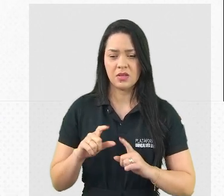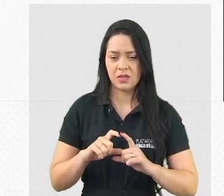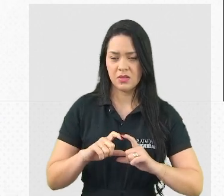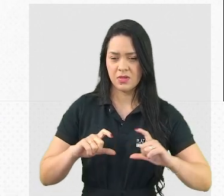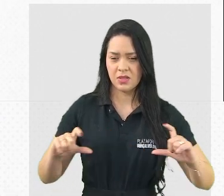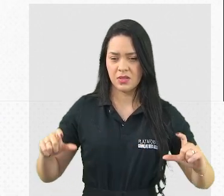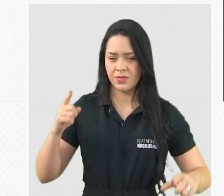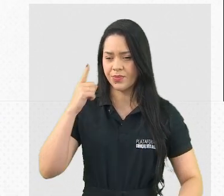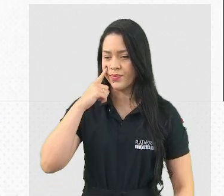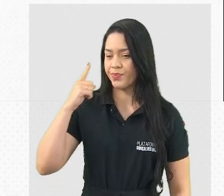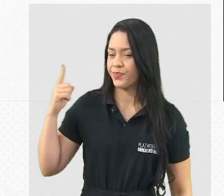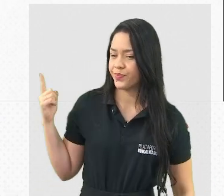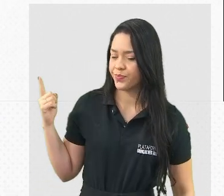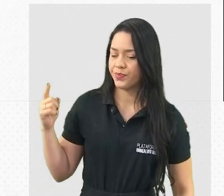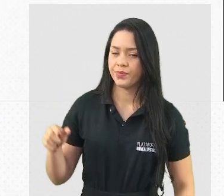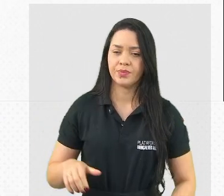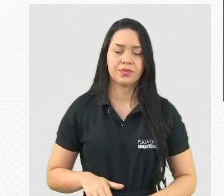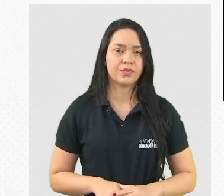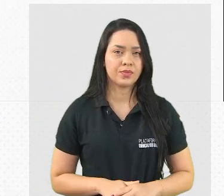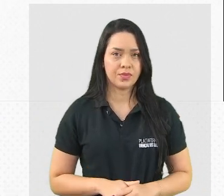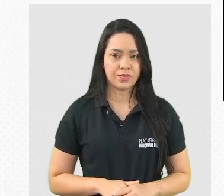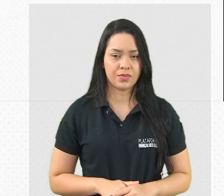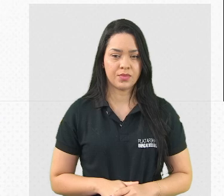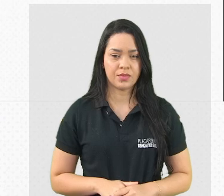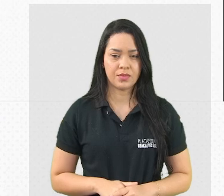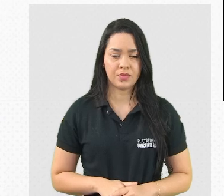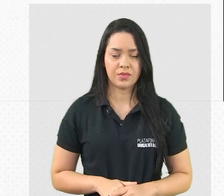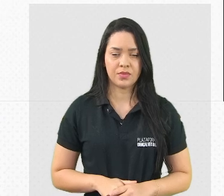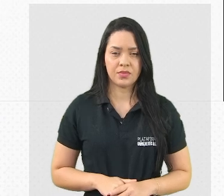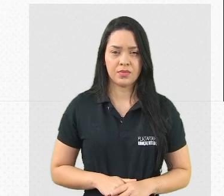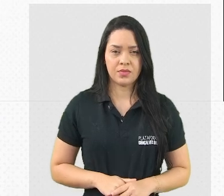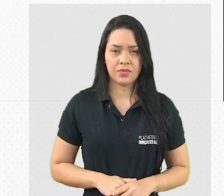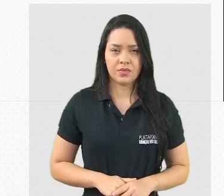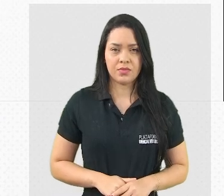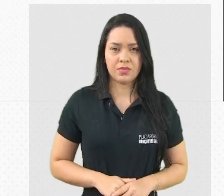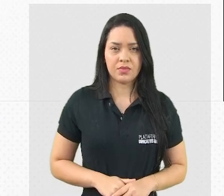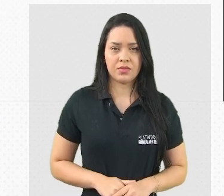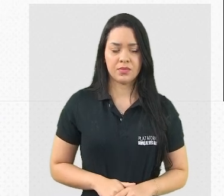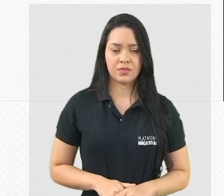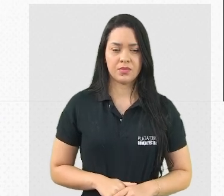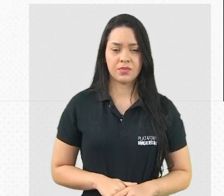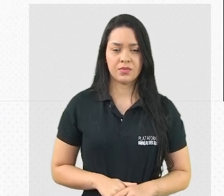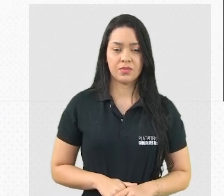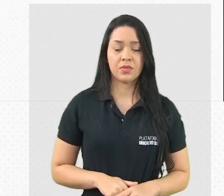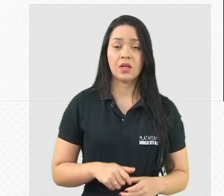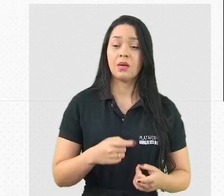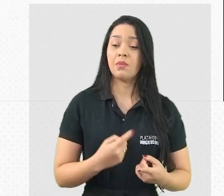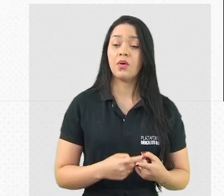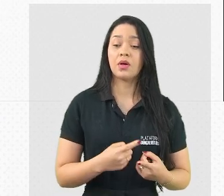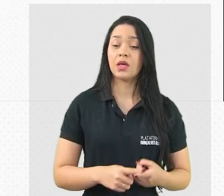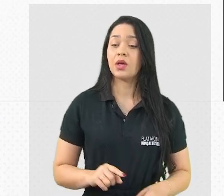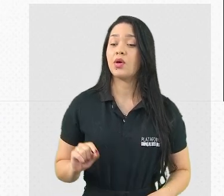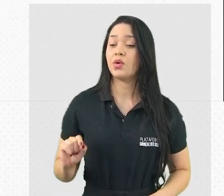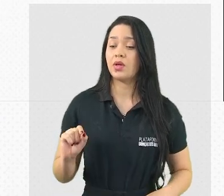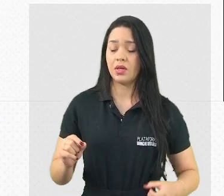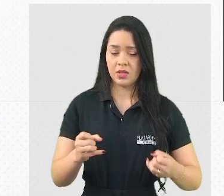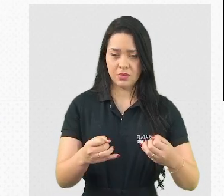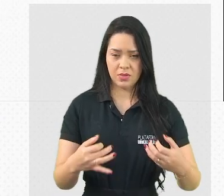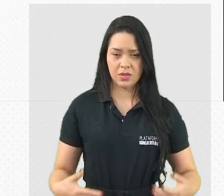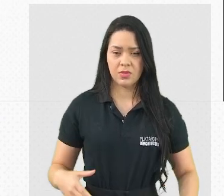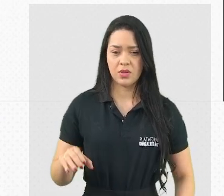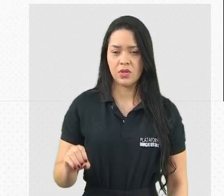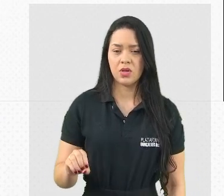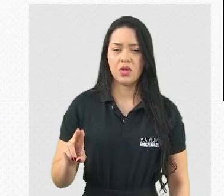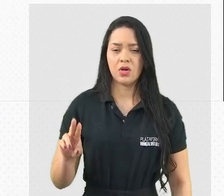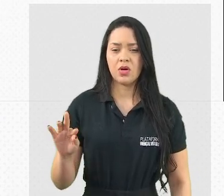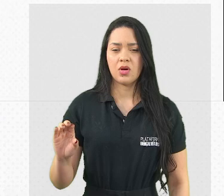bem aqui, de forma exagerada. Pronto. Porque quando nós falamos em ortorexia, eu